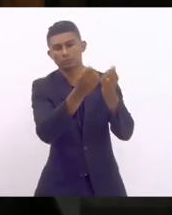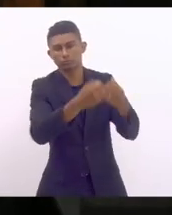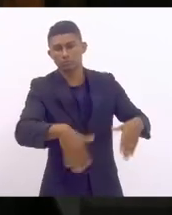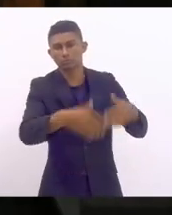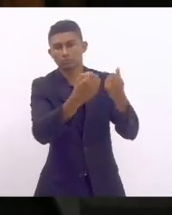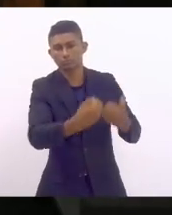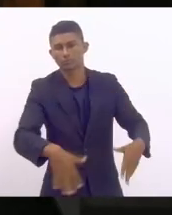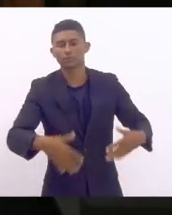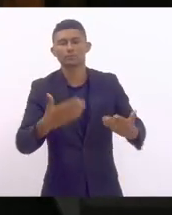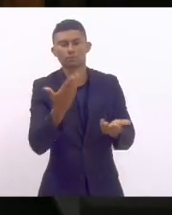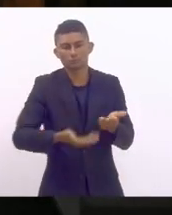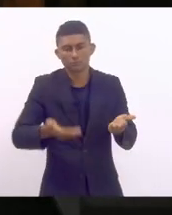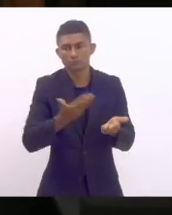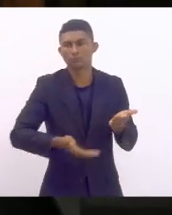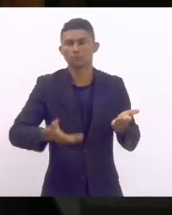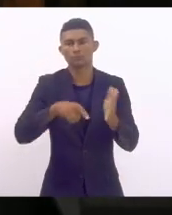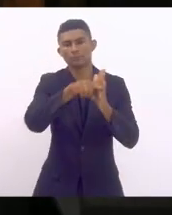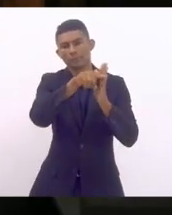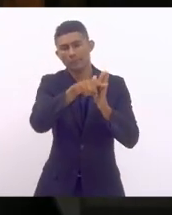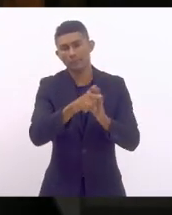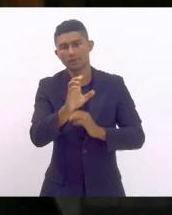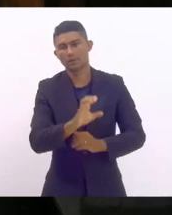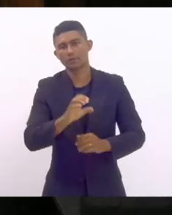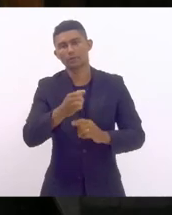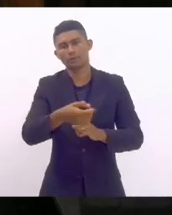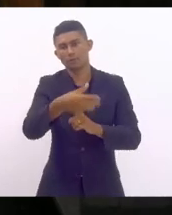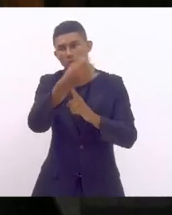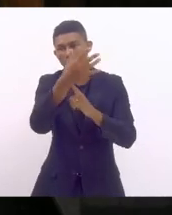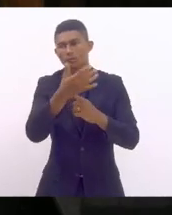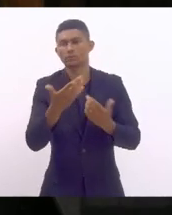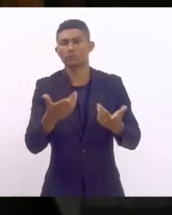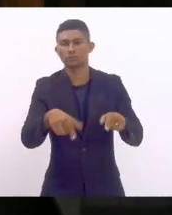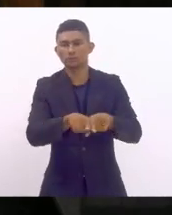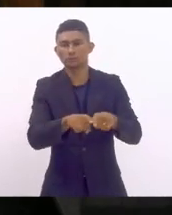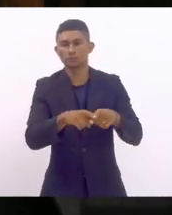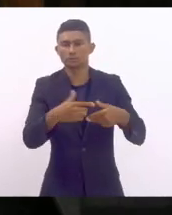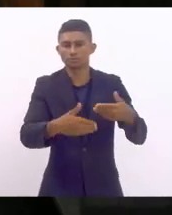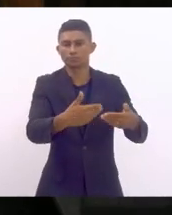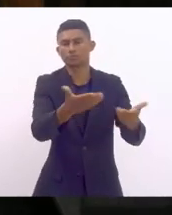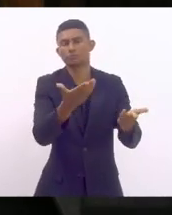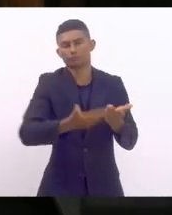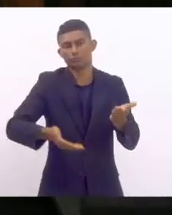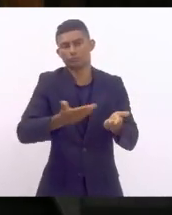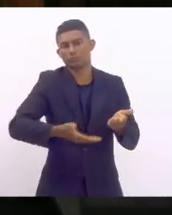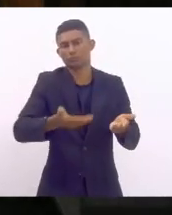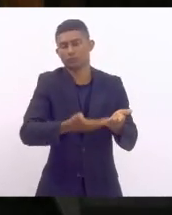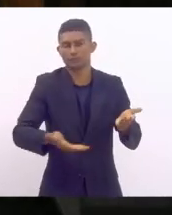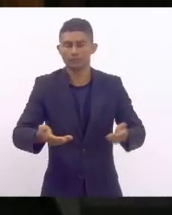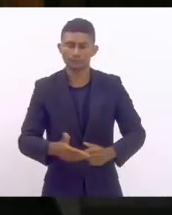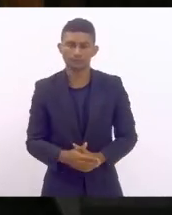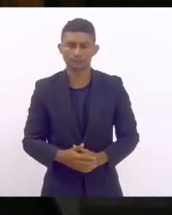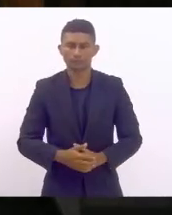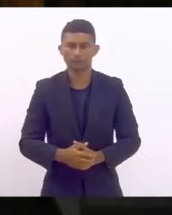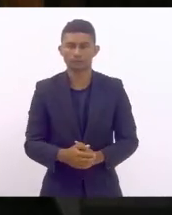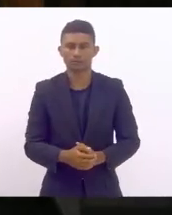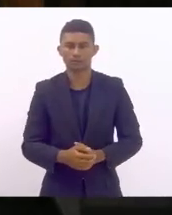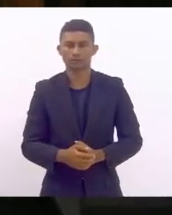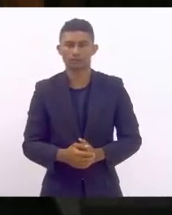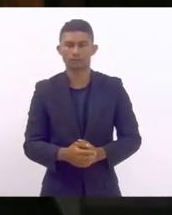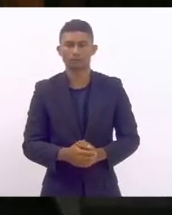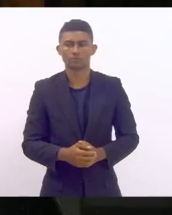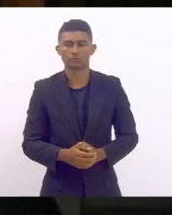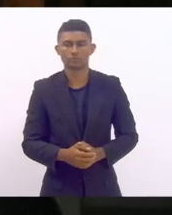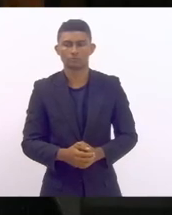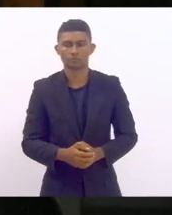detrimento da pesquisa da Ciência e Tecnologia e da extensão e eu